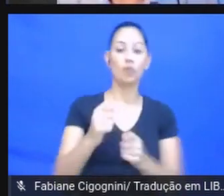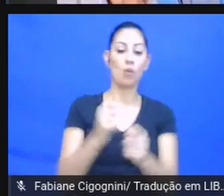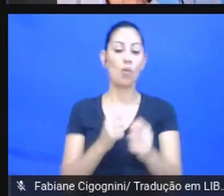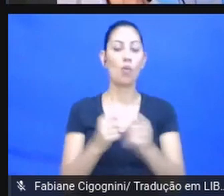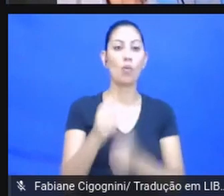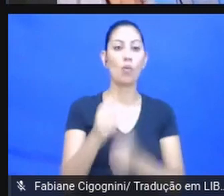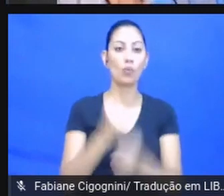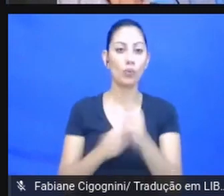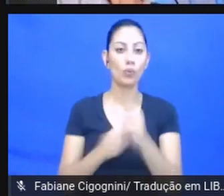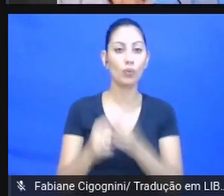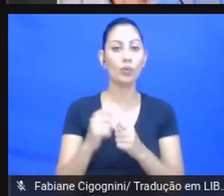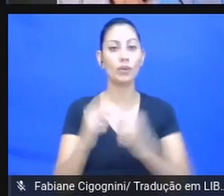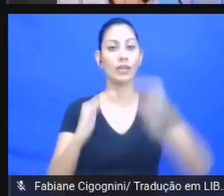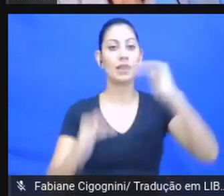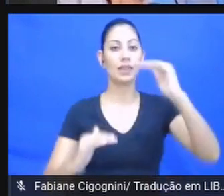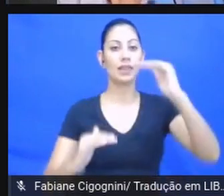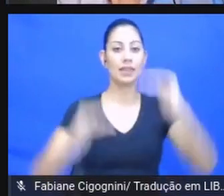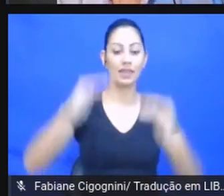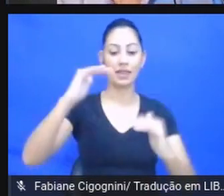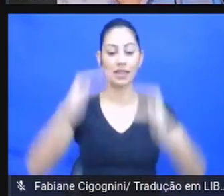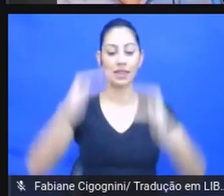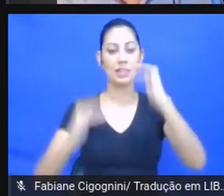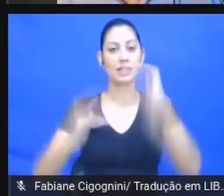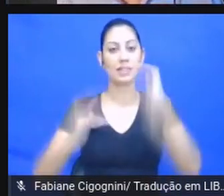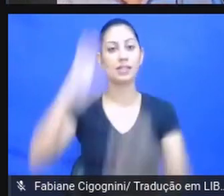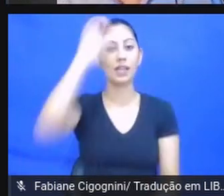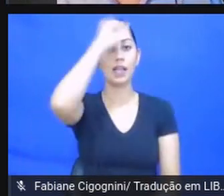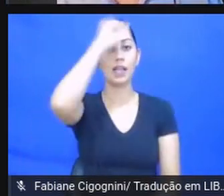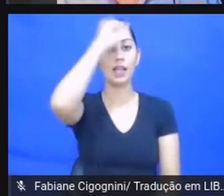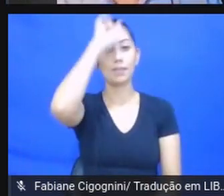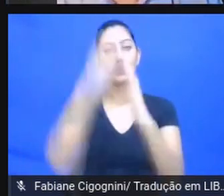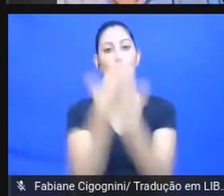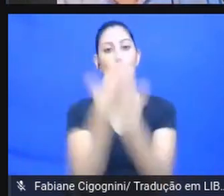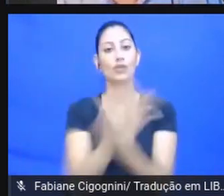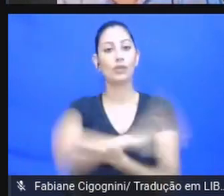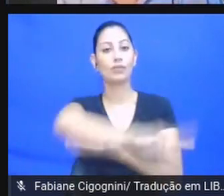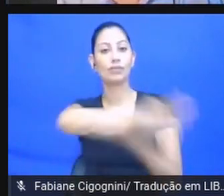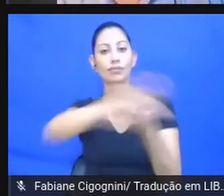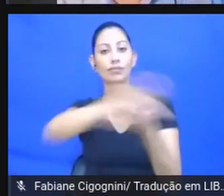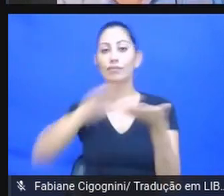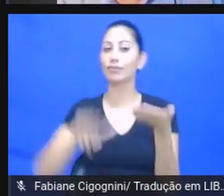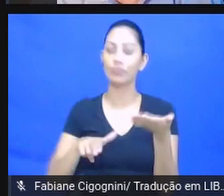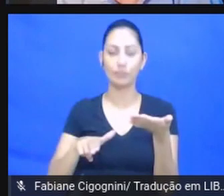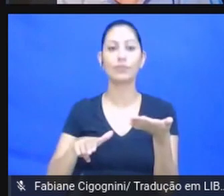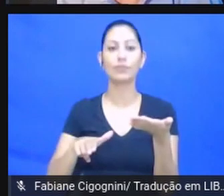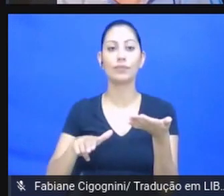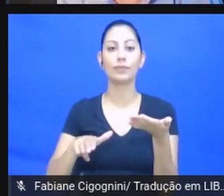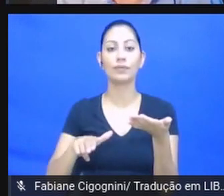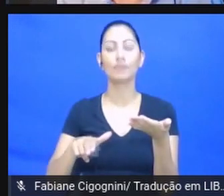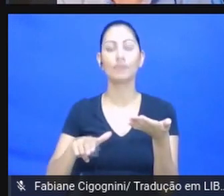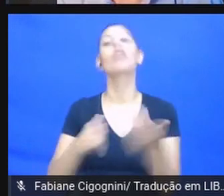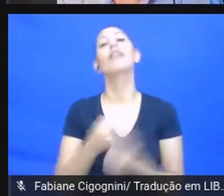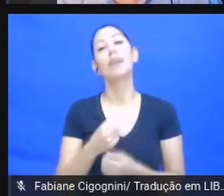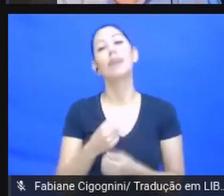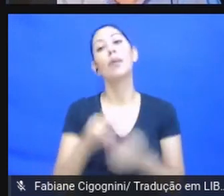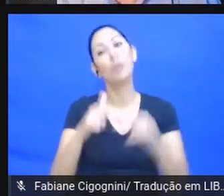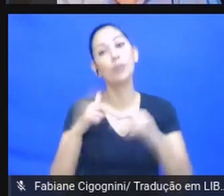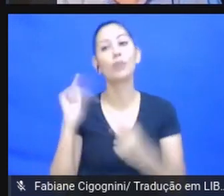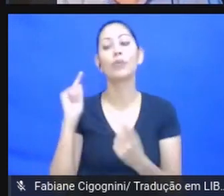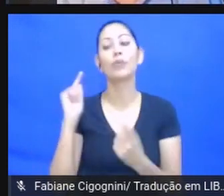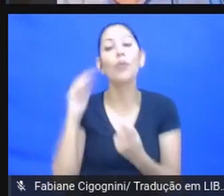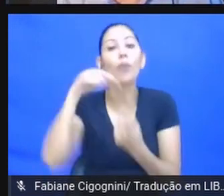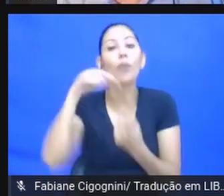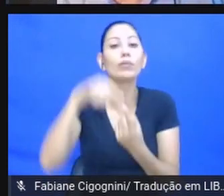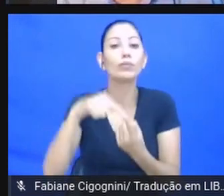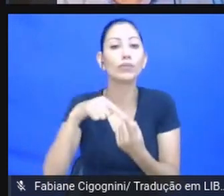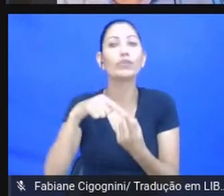intensa e desigual aprendizagem das instituições por N razões. Então, na verdade, não se trata de